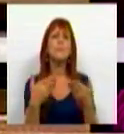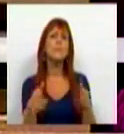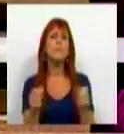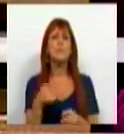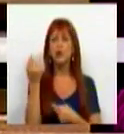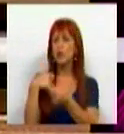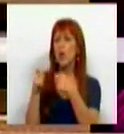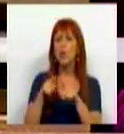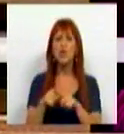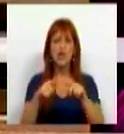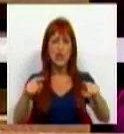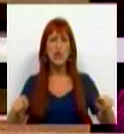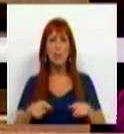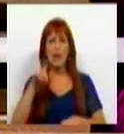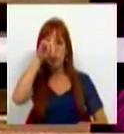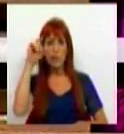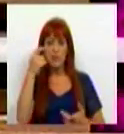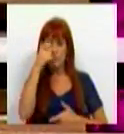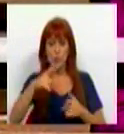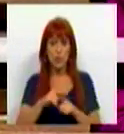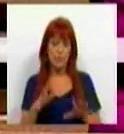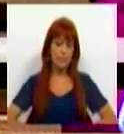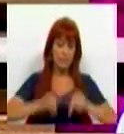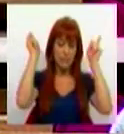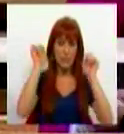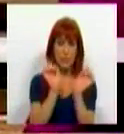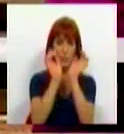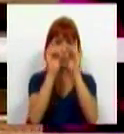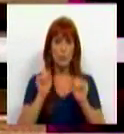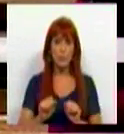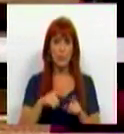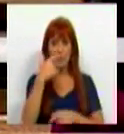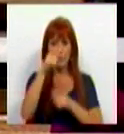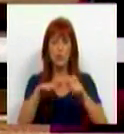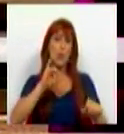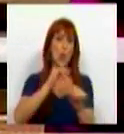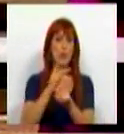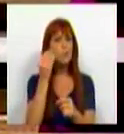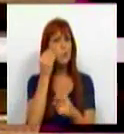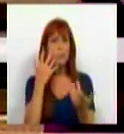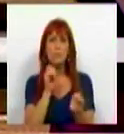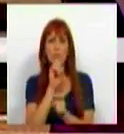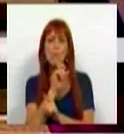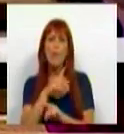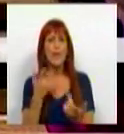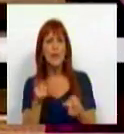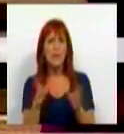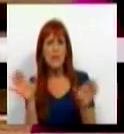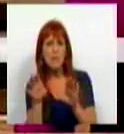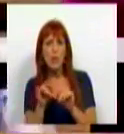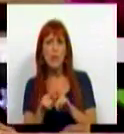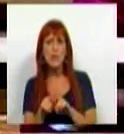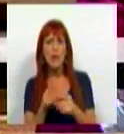de lojas e espaços do cidadão, do desenvolvimento do portal do cidadão e de outros canais que possam ser ainda